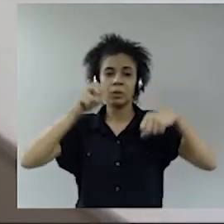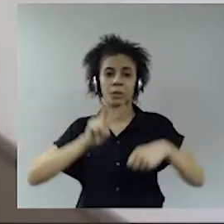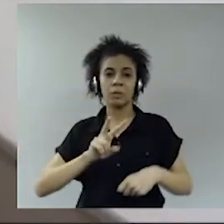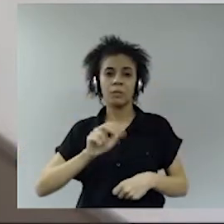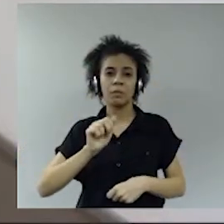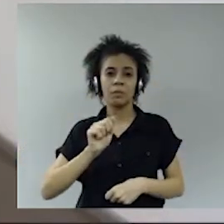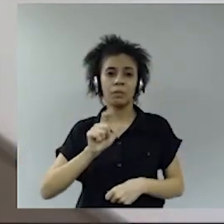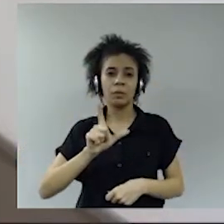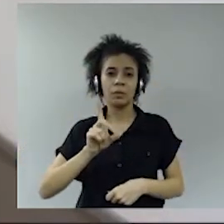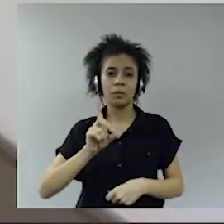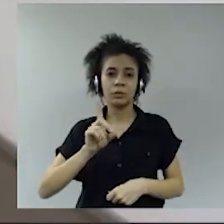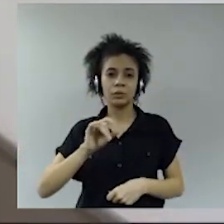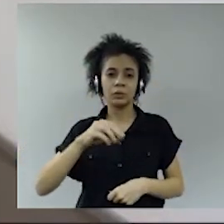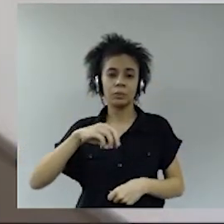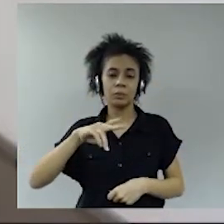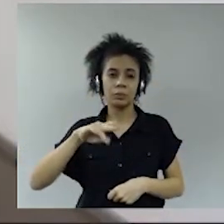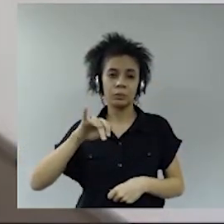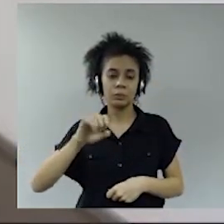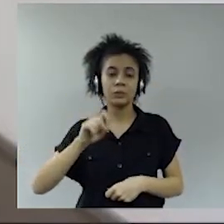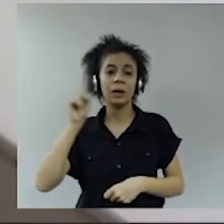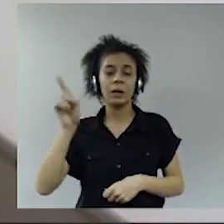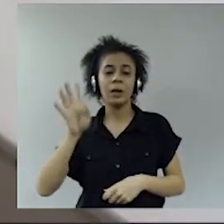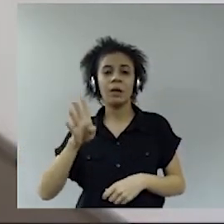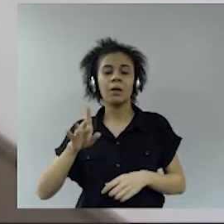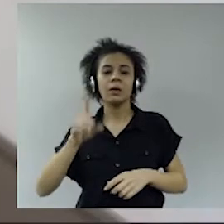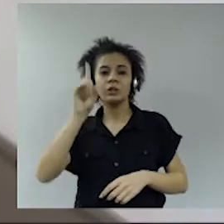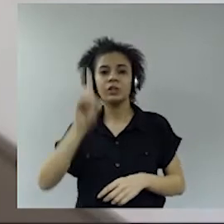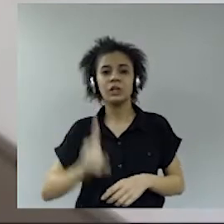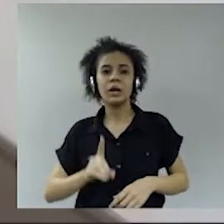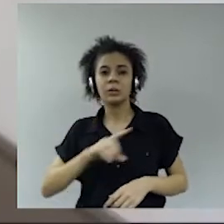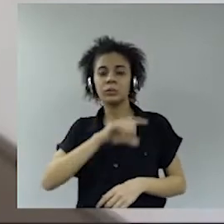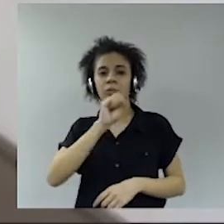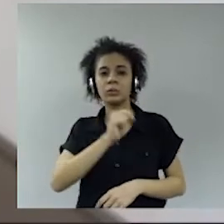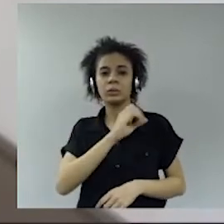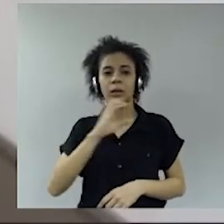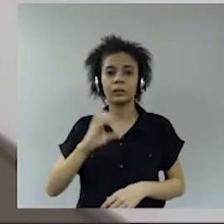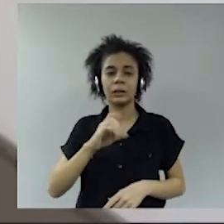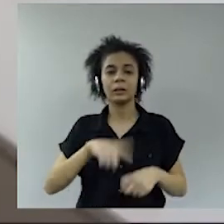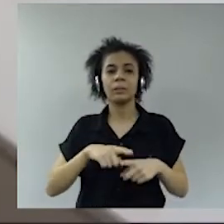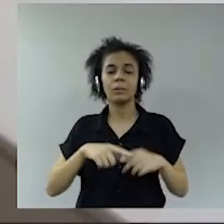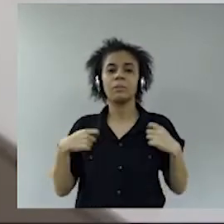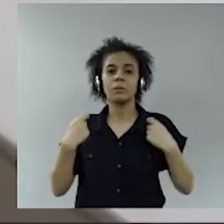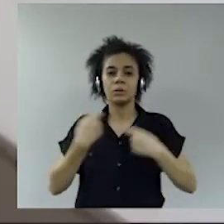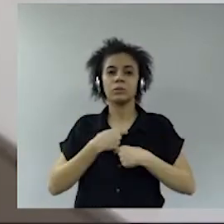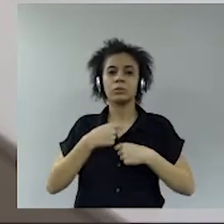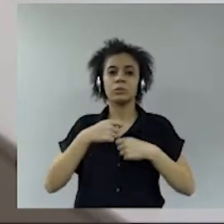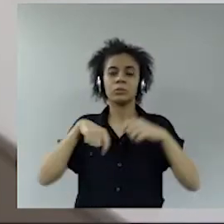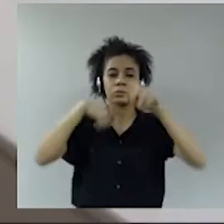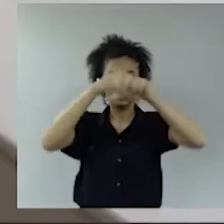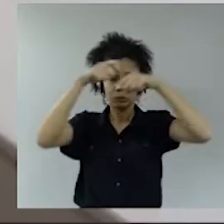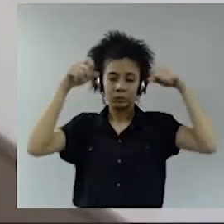é bacharel em Direito pela Universidade Federal de Santa Catarina e ministro do STJ.